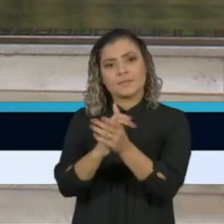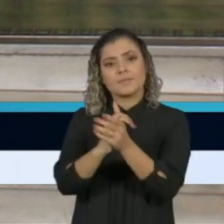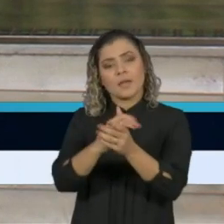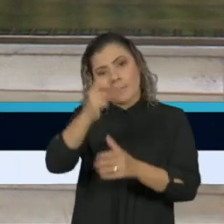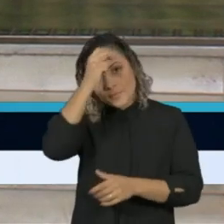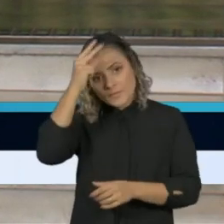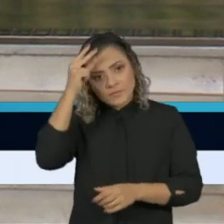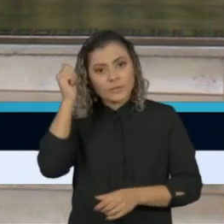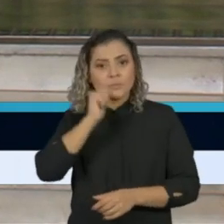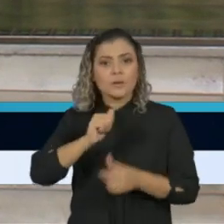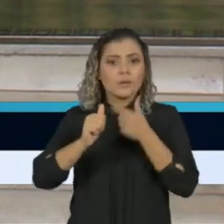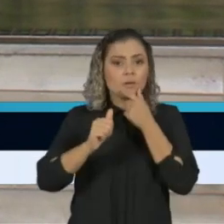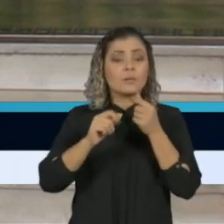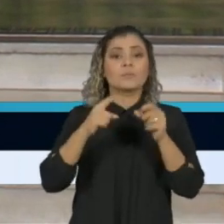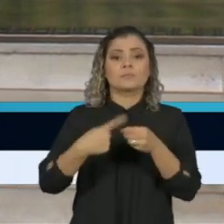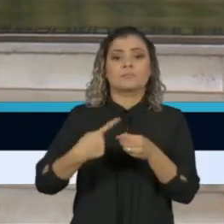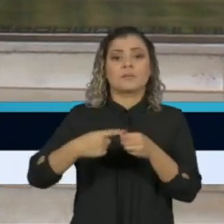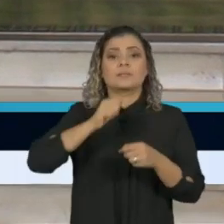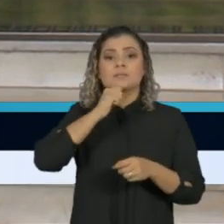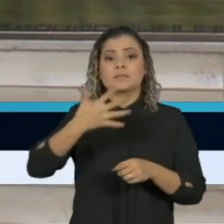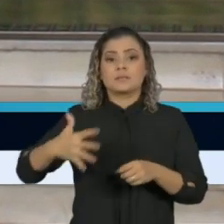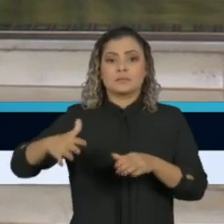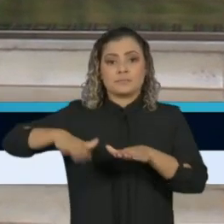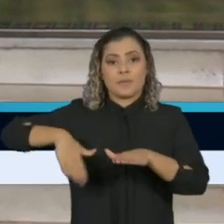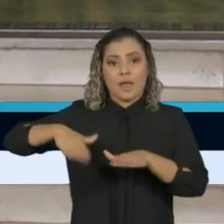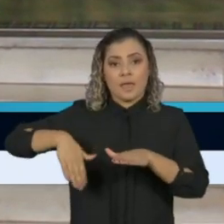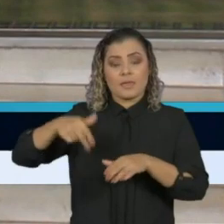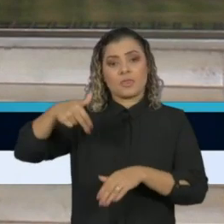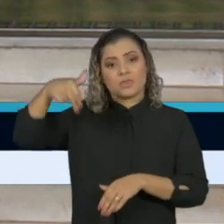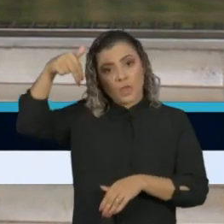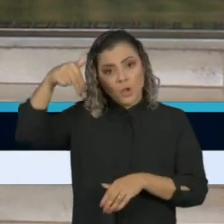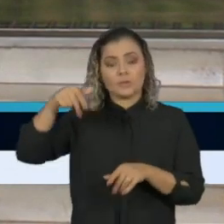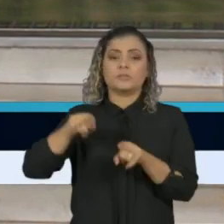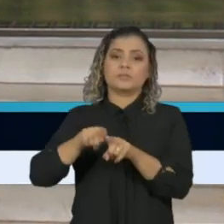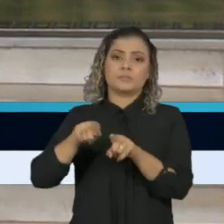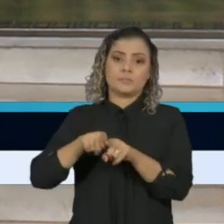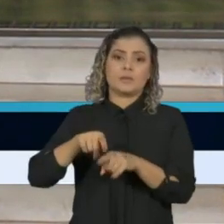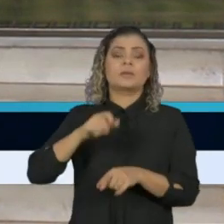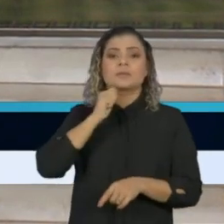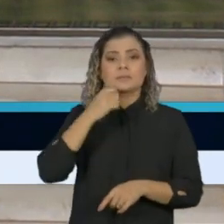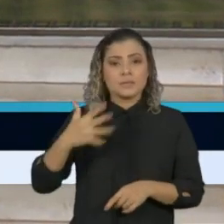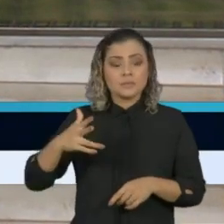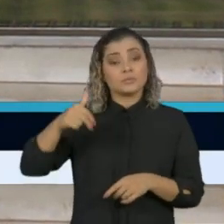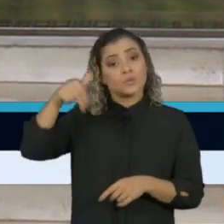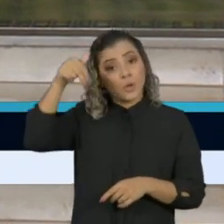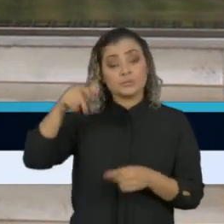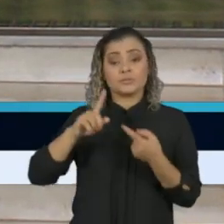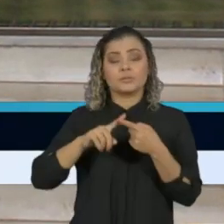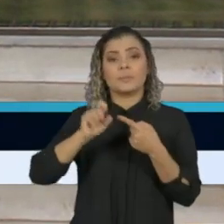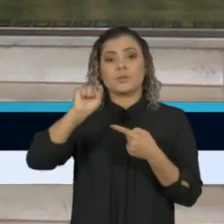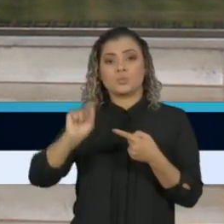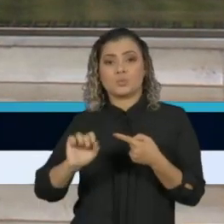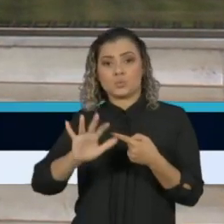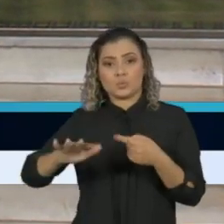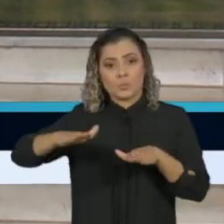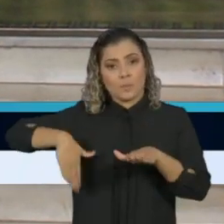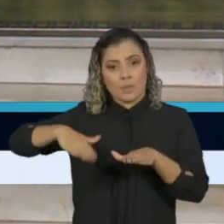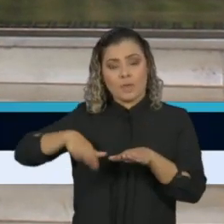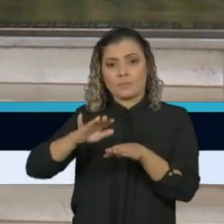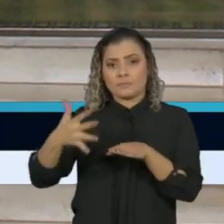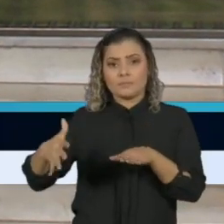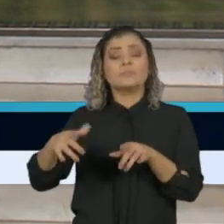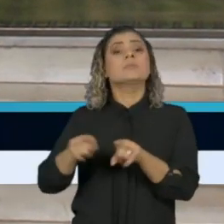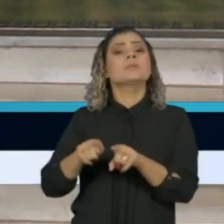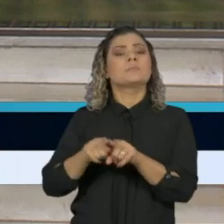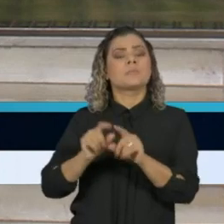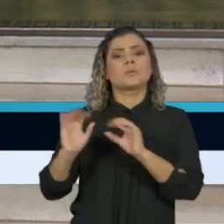prefeitos e prefeitas das cidades do litoral de São Paulo, Litoral Norte, Baixada Santista e Litoral Sul. Também o cumprimento a